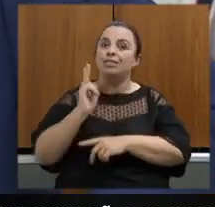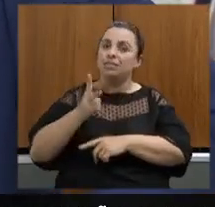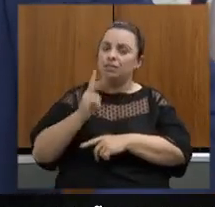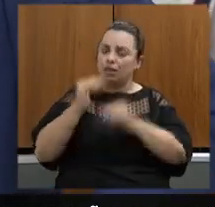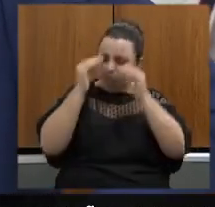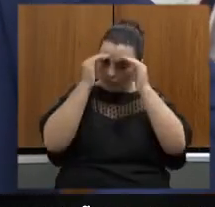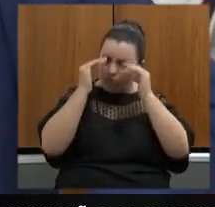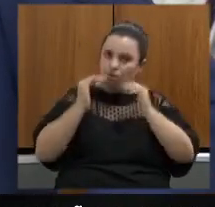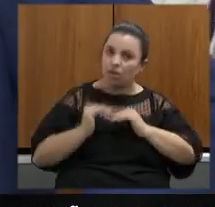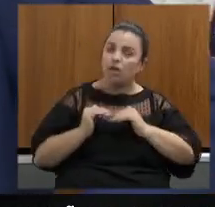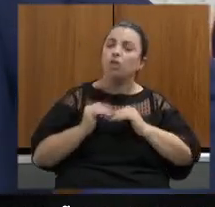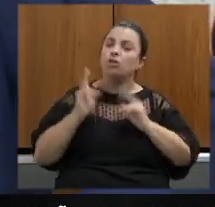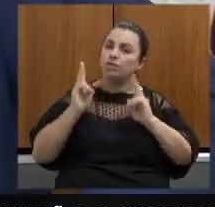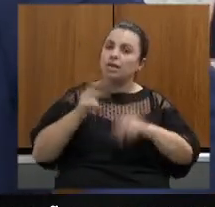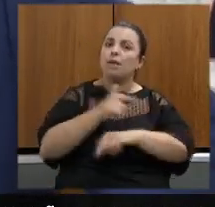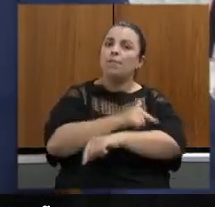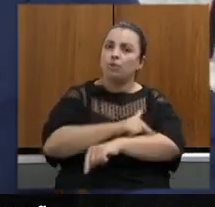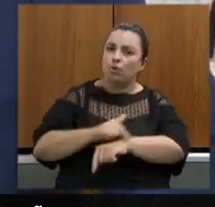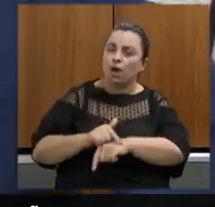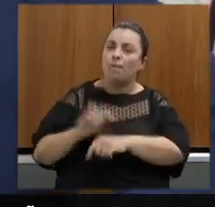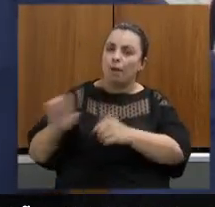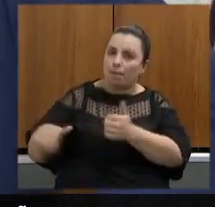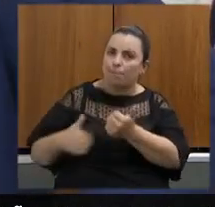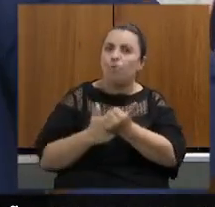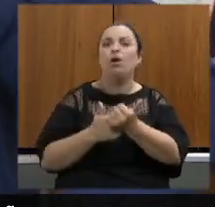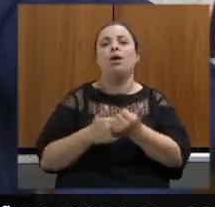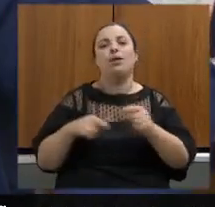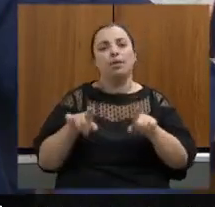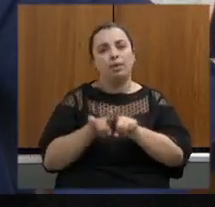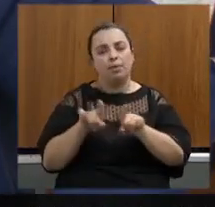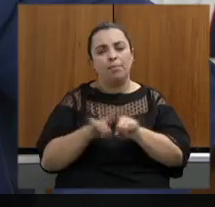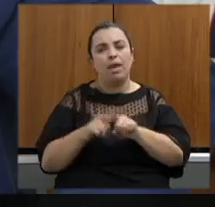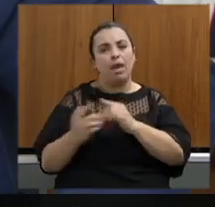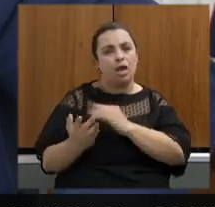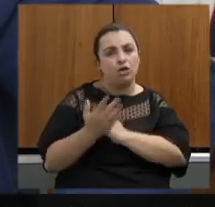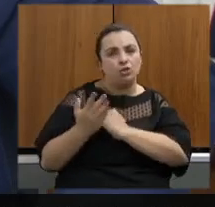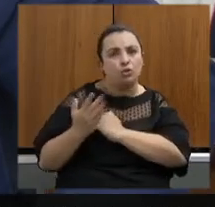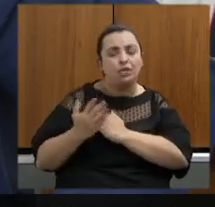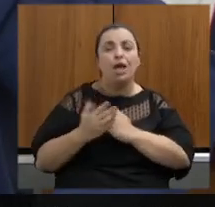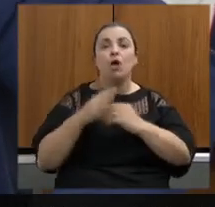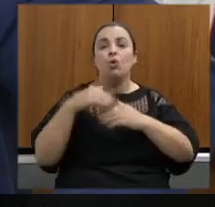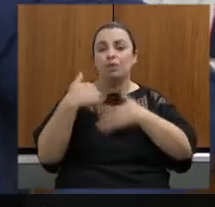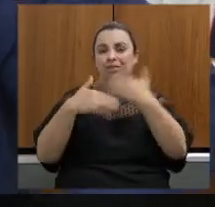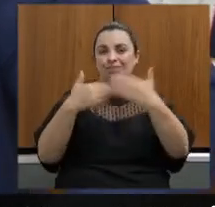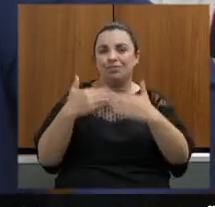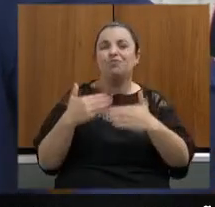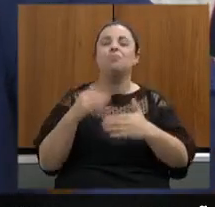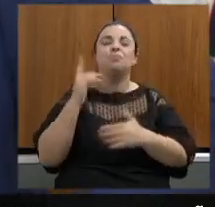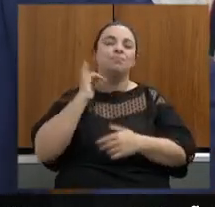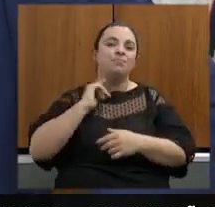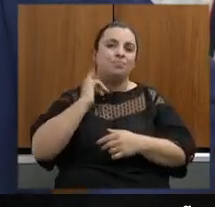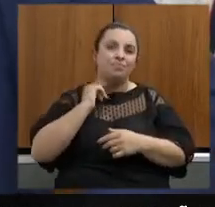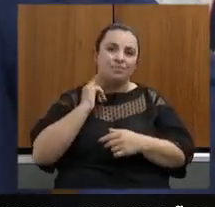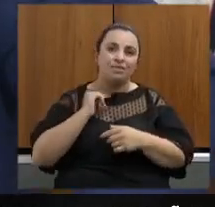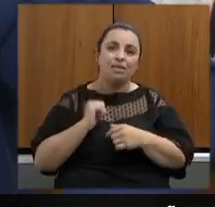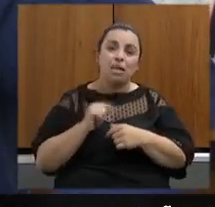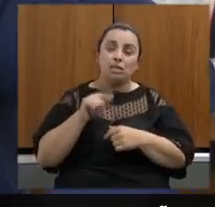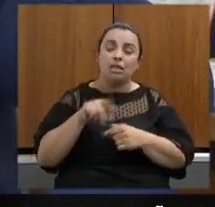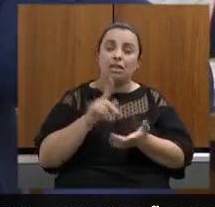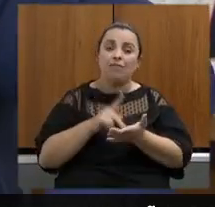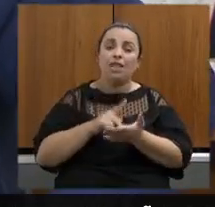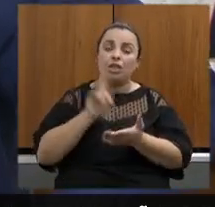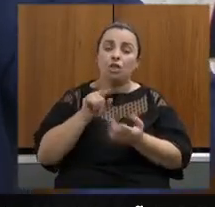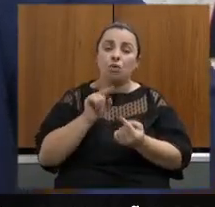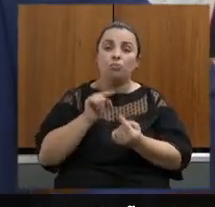cordiais também Para apoiar né para ajudar o desenvolvimento de Minas Gerais que na verdade é o